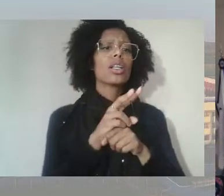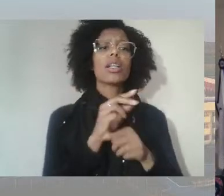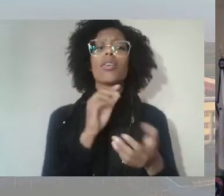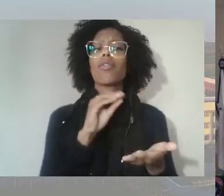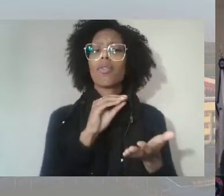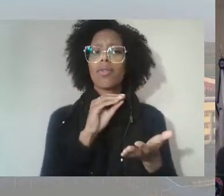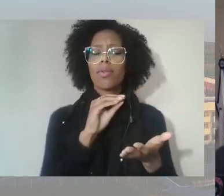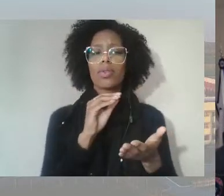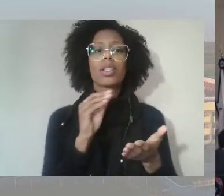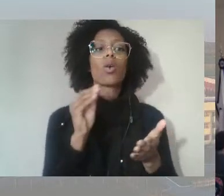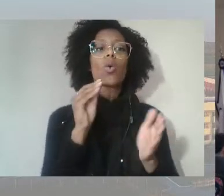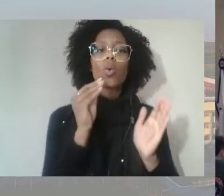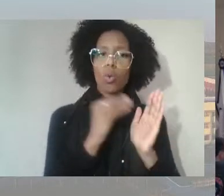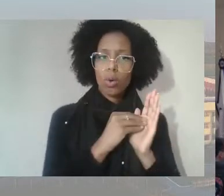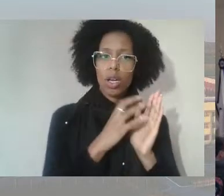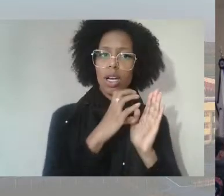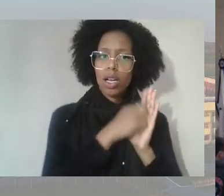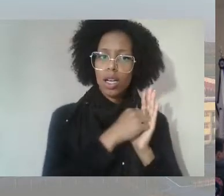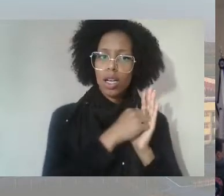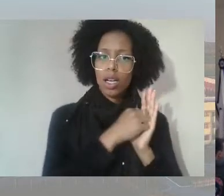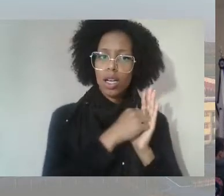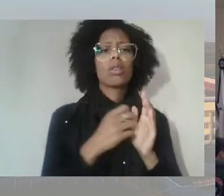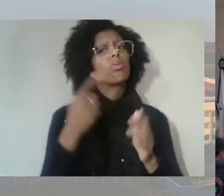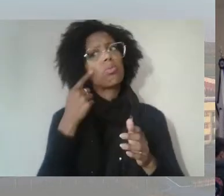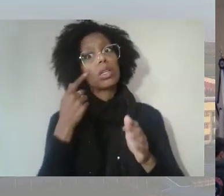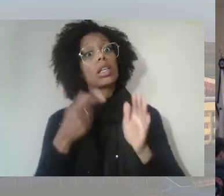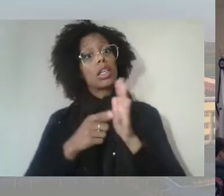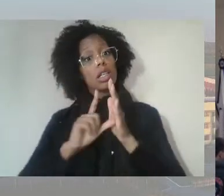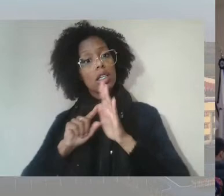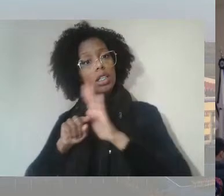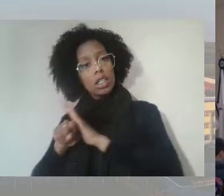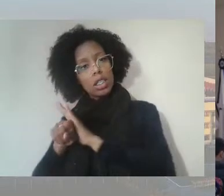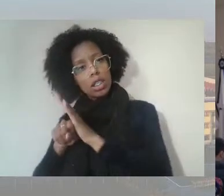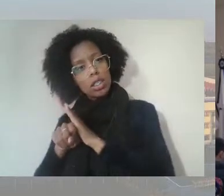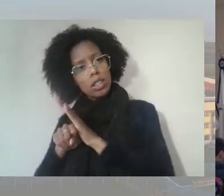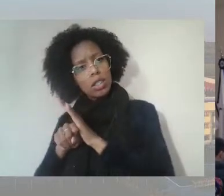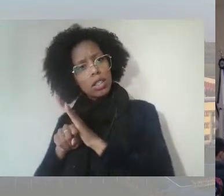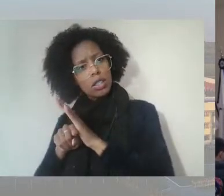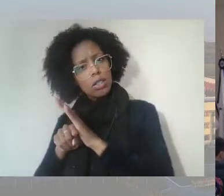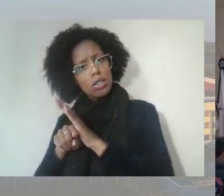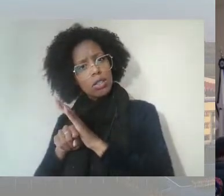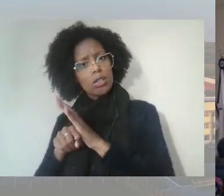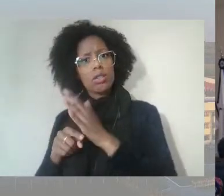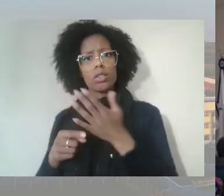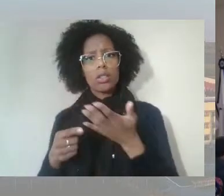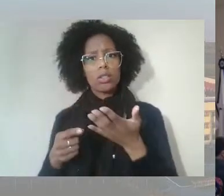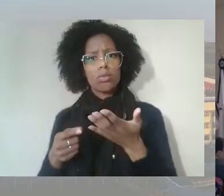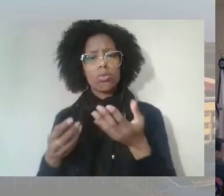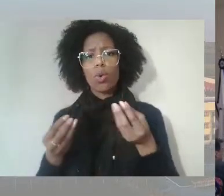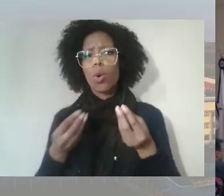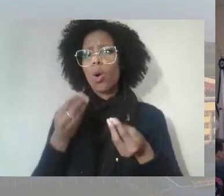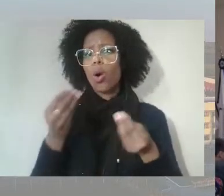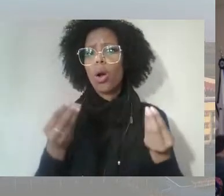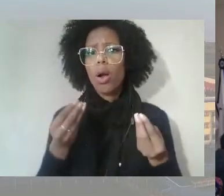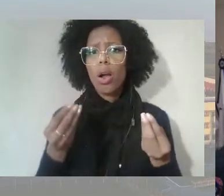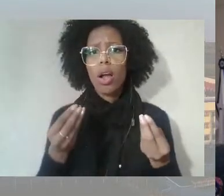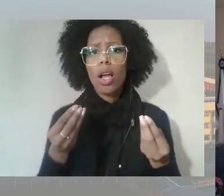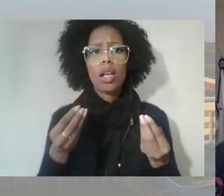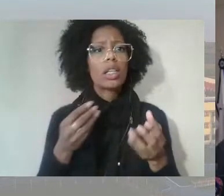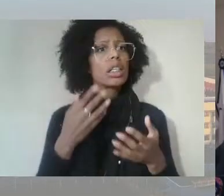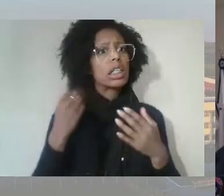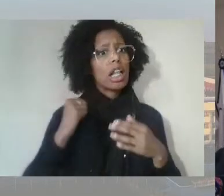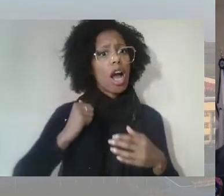Nós fizemos toda uma mobilização. Isso aí era para ter parado com o SUNY aqui, gente. Estão oferecendo bolsas